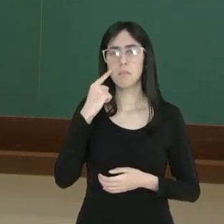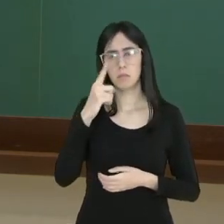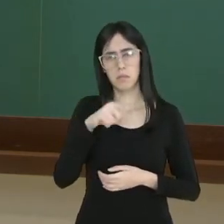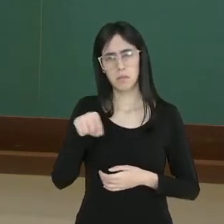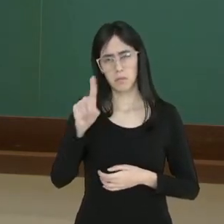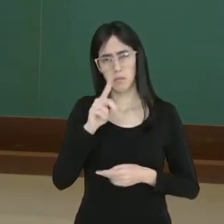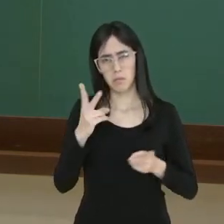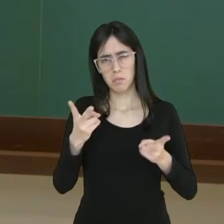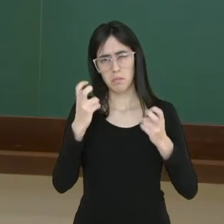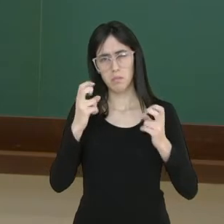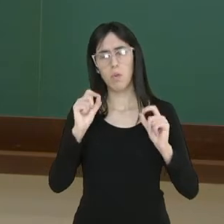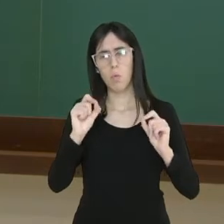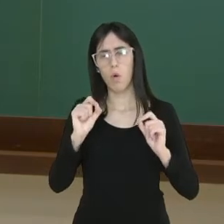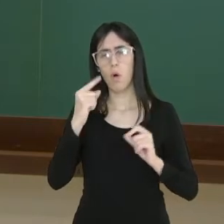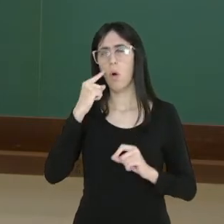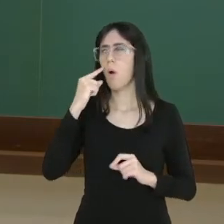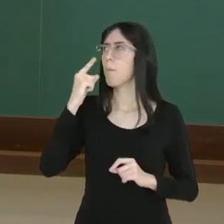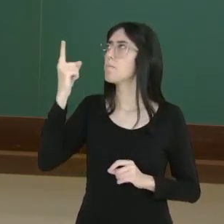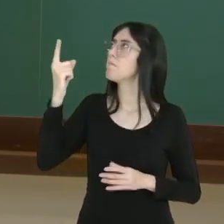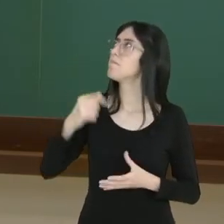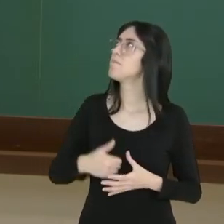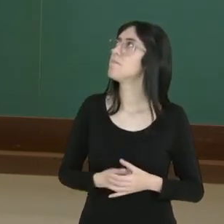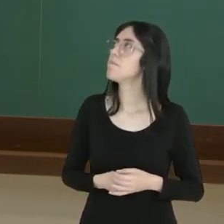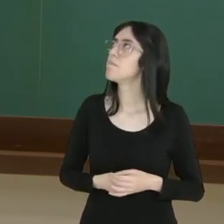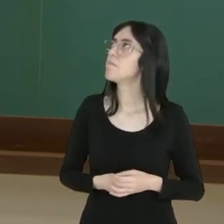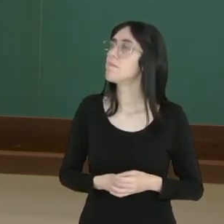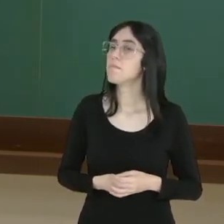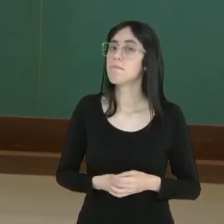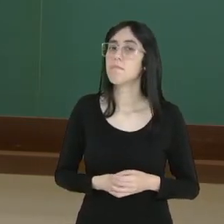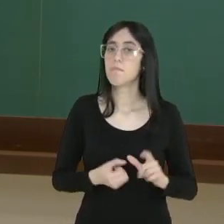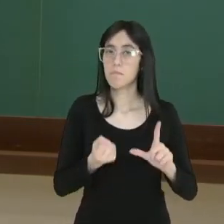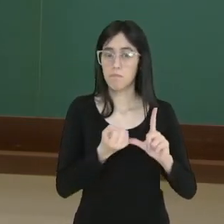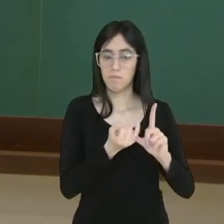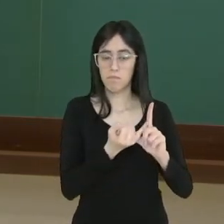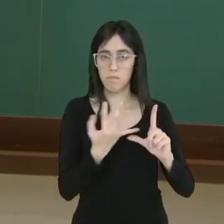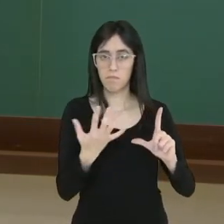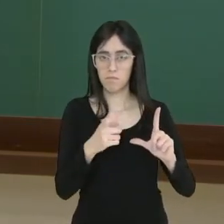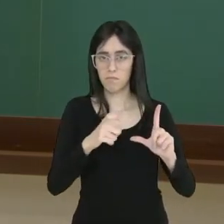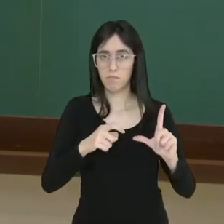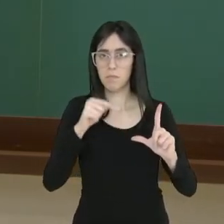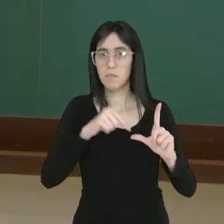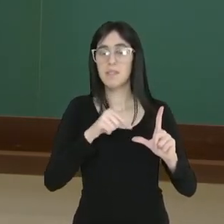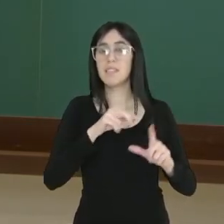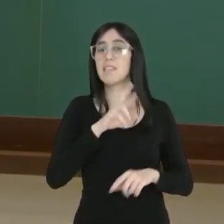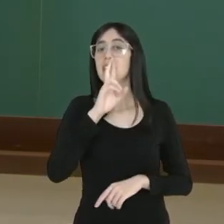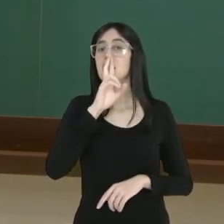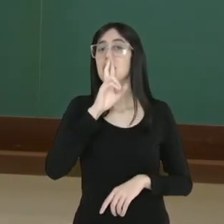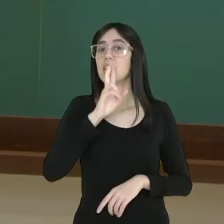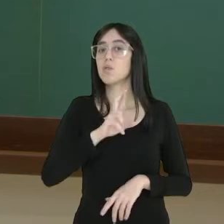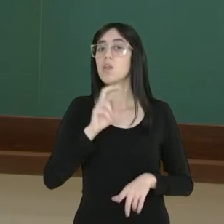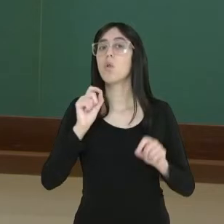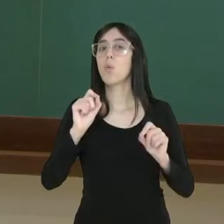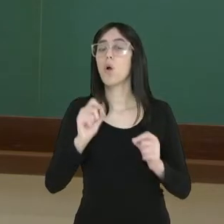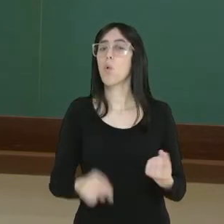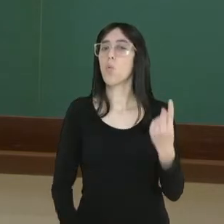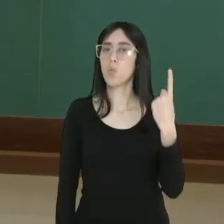chegaram a observar, mas olha só, pessoal. O valor do logaritmo, ou seja, o resultado, é 1.